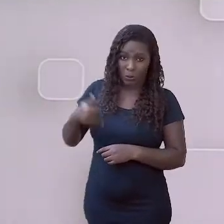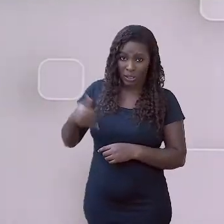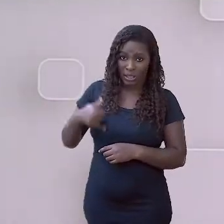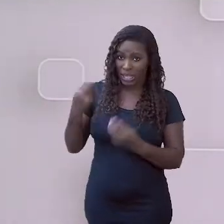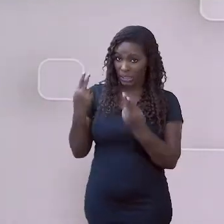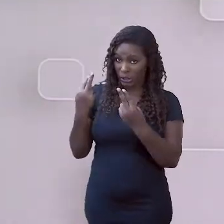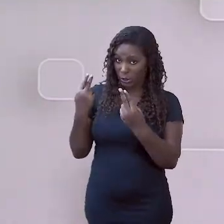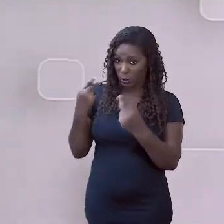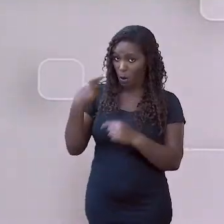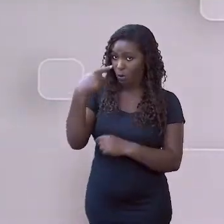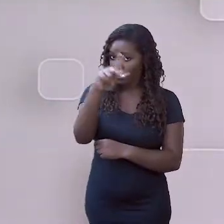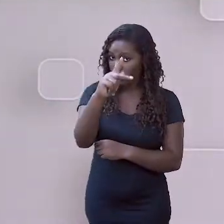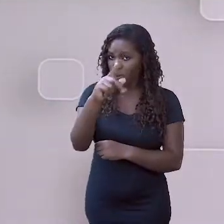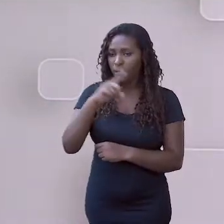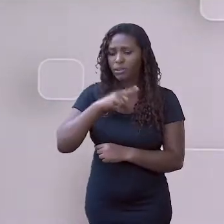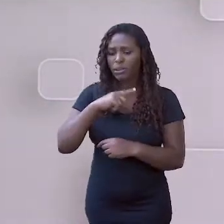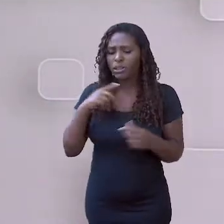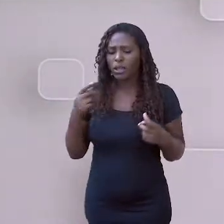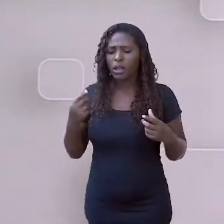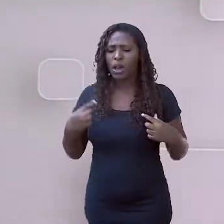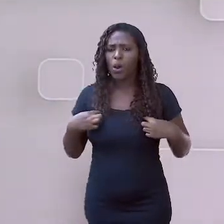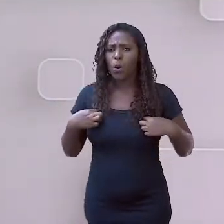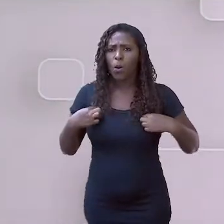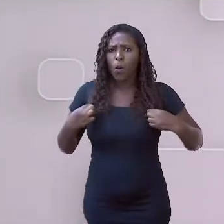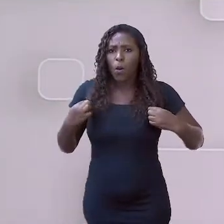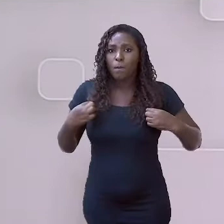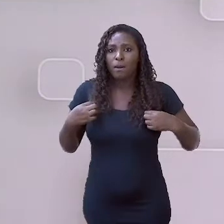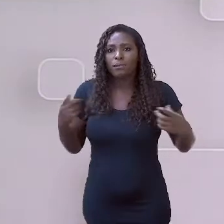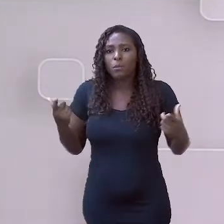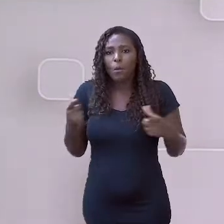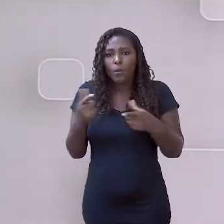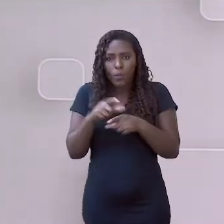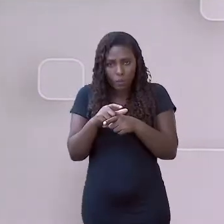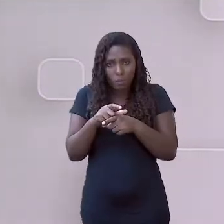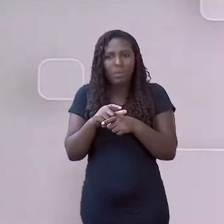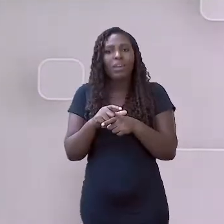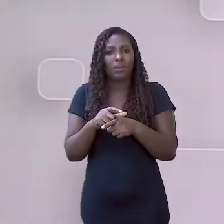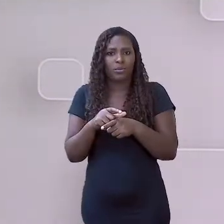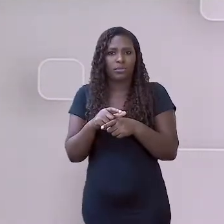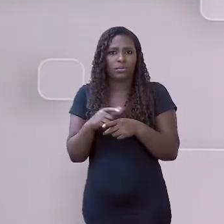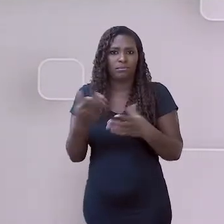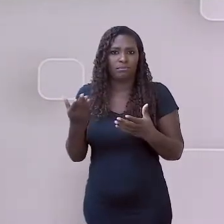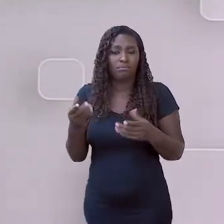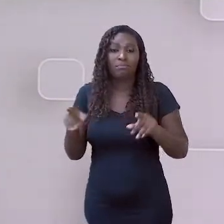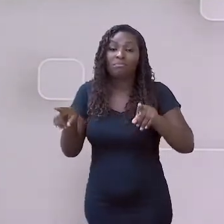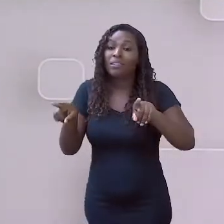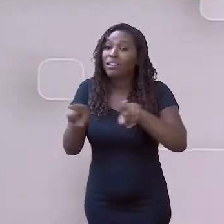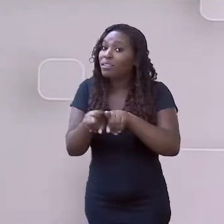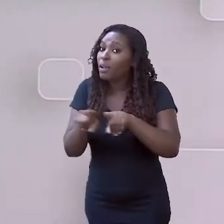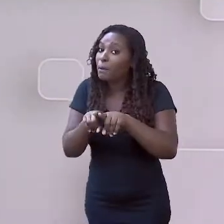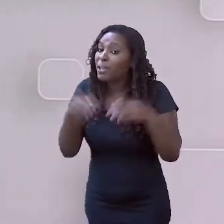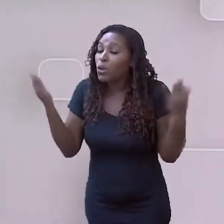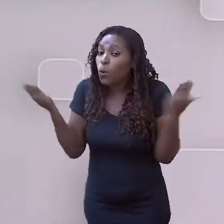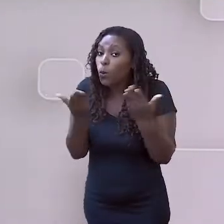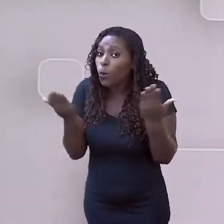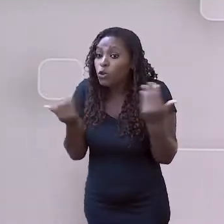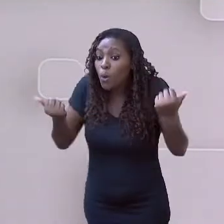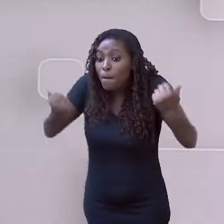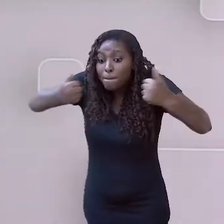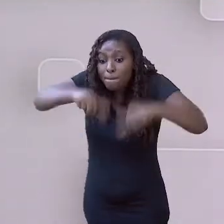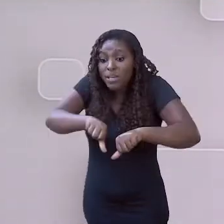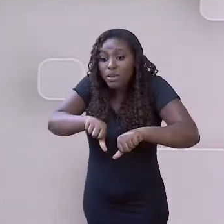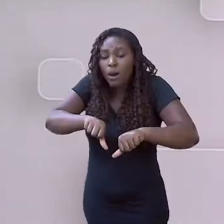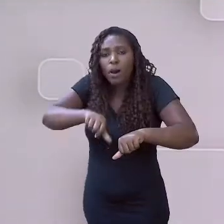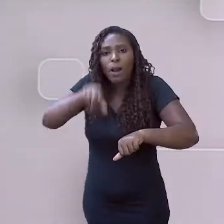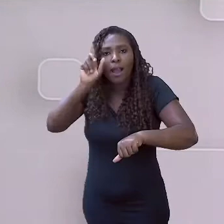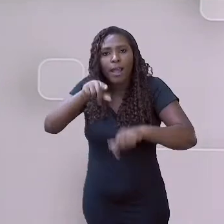consumida também. E o que é pior, a quantidade de lixo é um problema maior